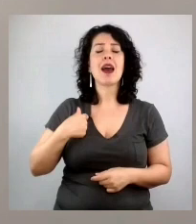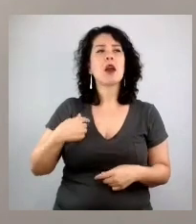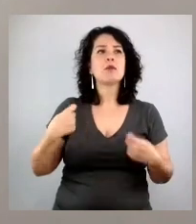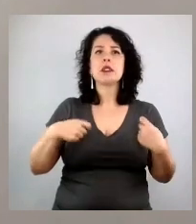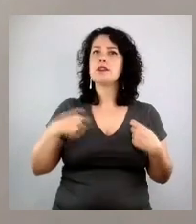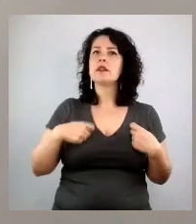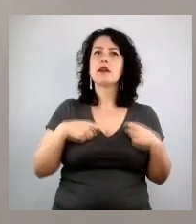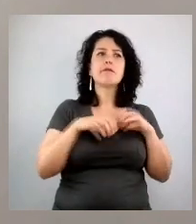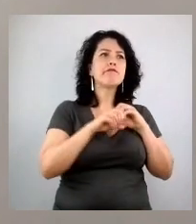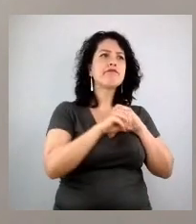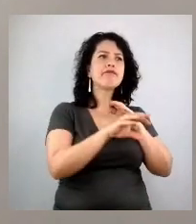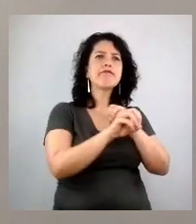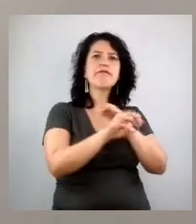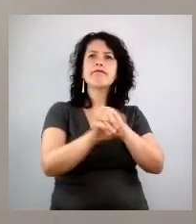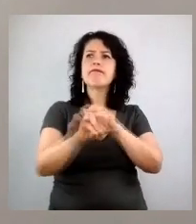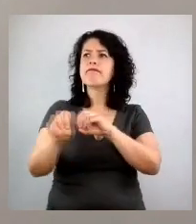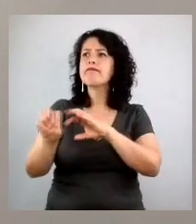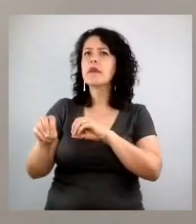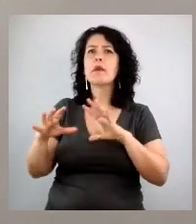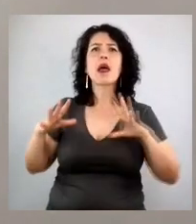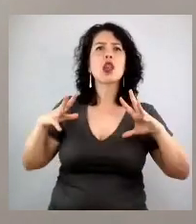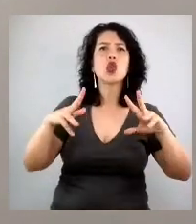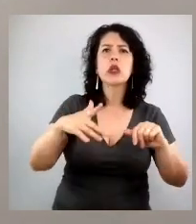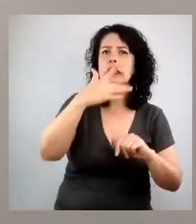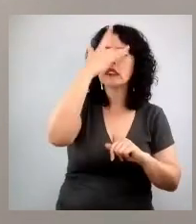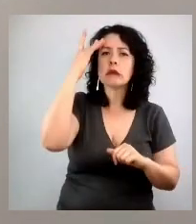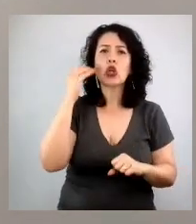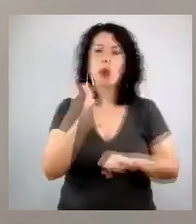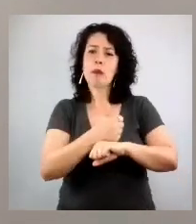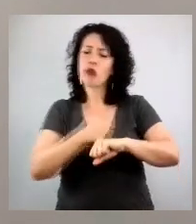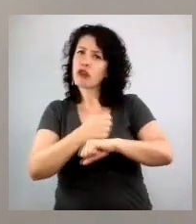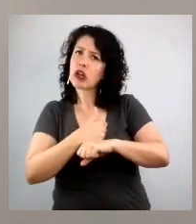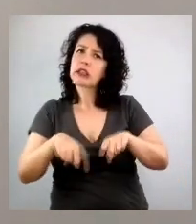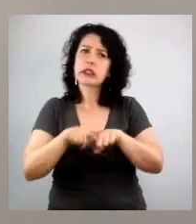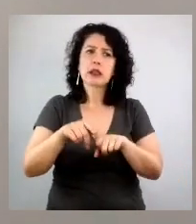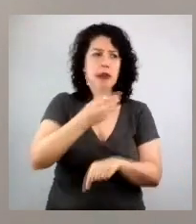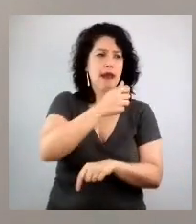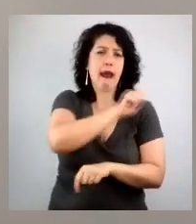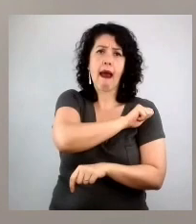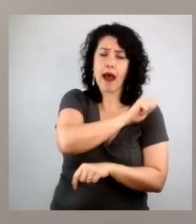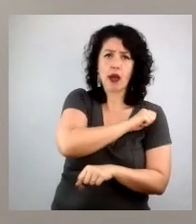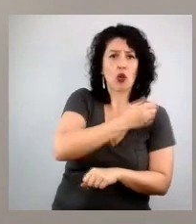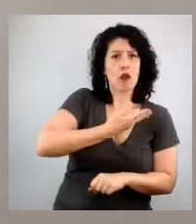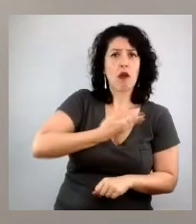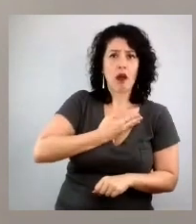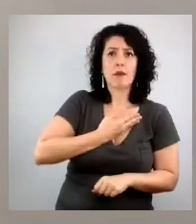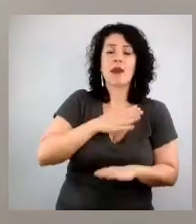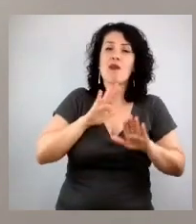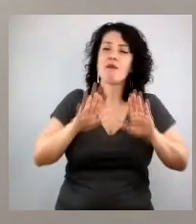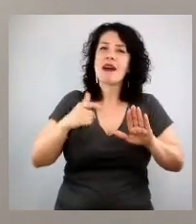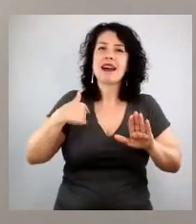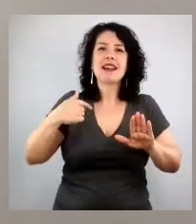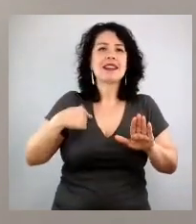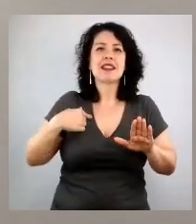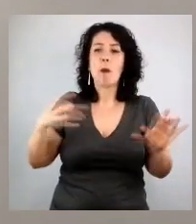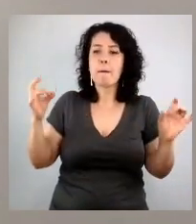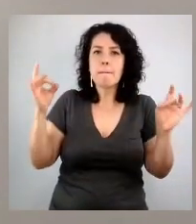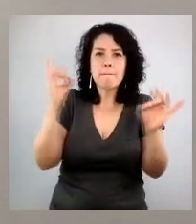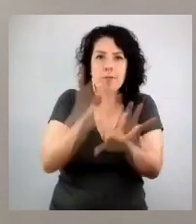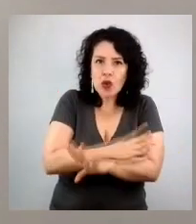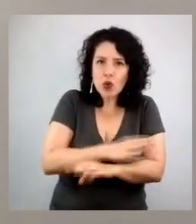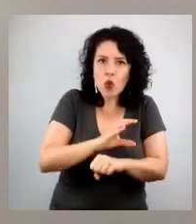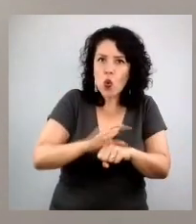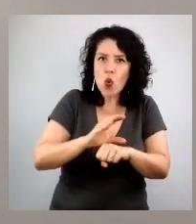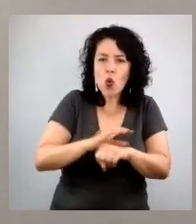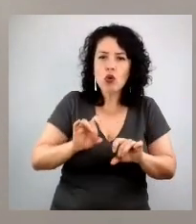para todos os profissionais que estavam ali. Mas o fato é que, assim, a trajetória começou quando eu terminei o curso técnico. Eu terminei o curso